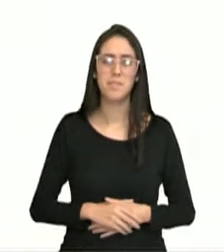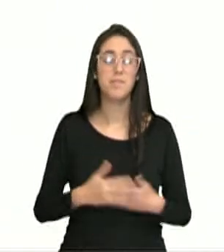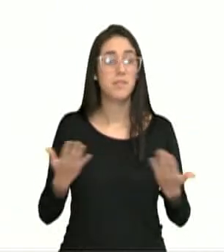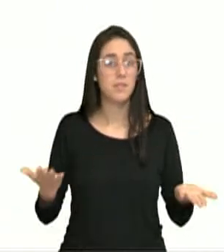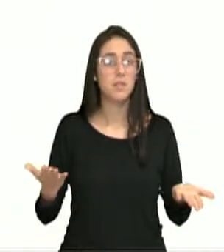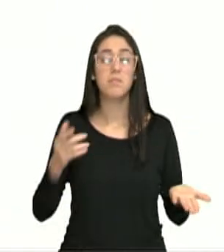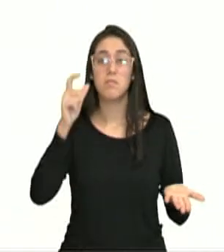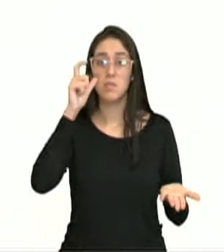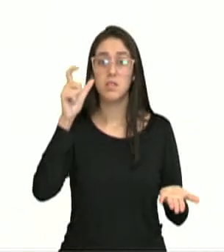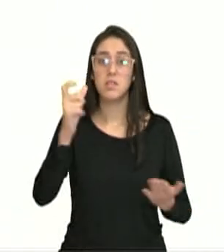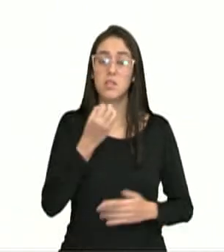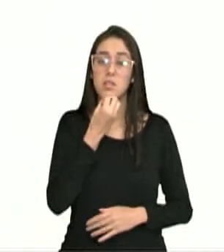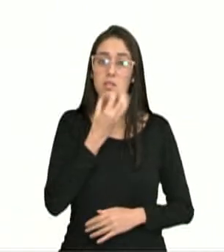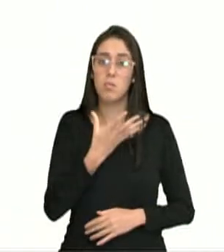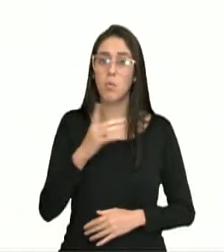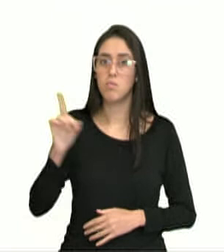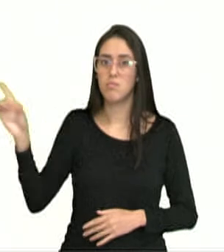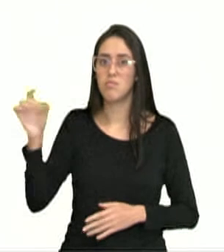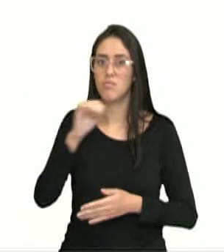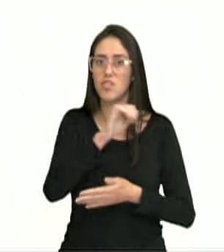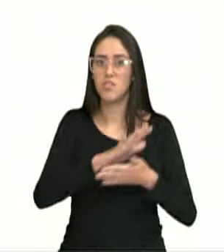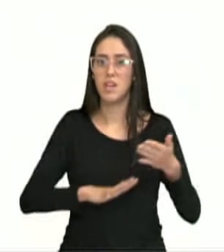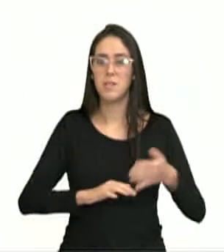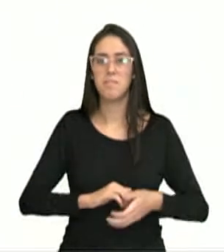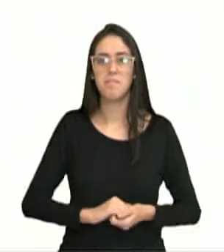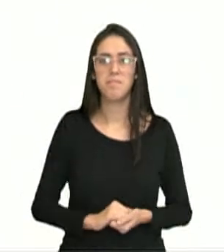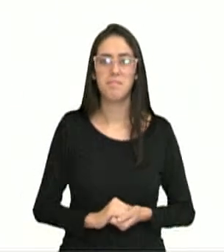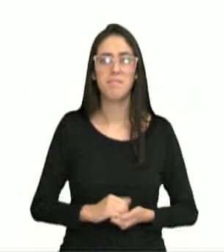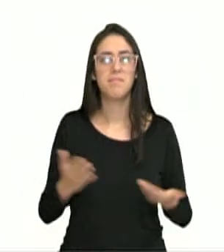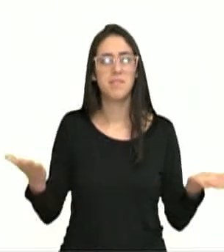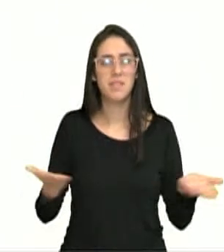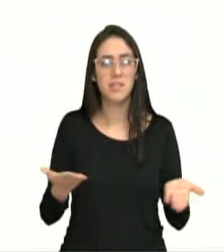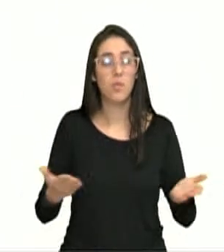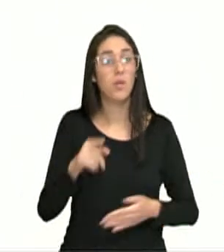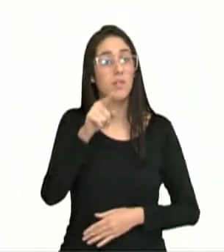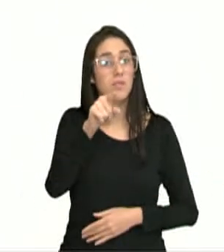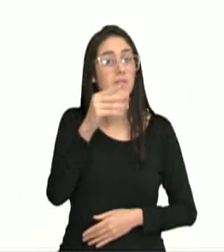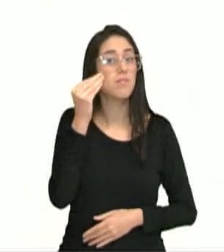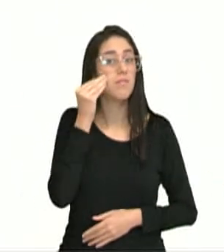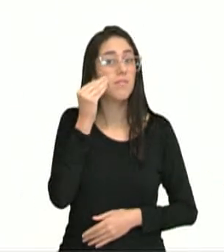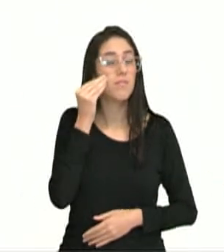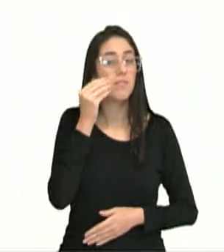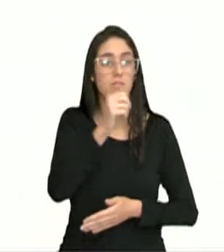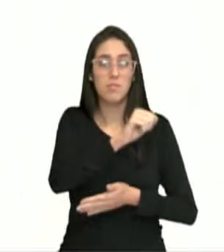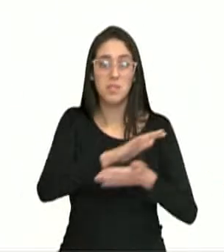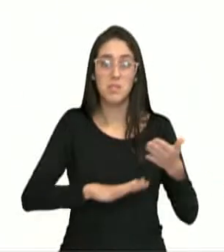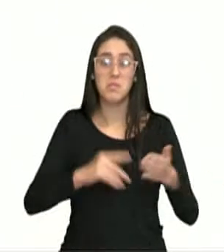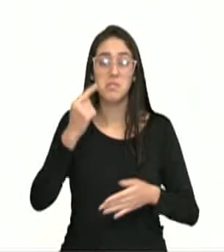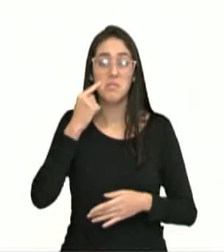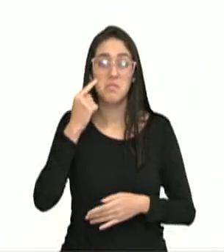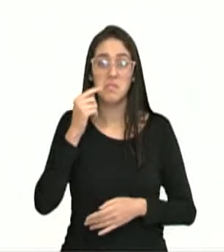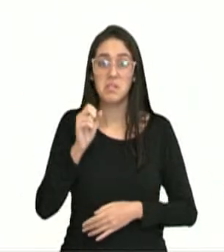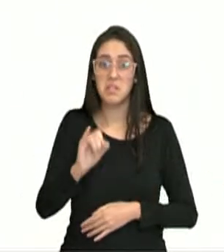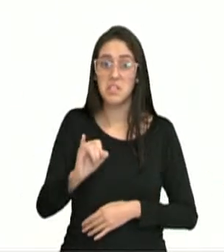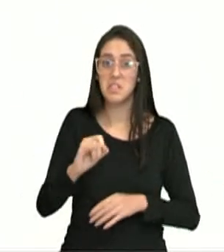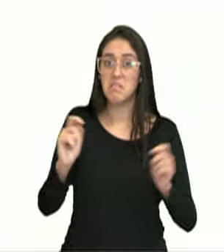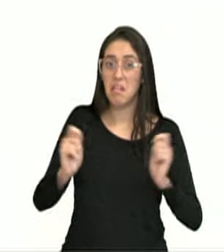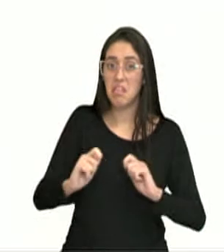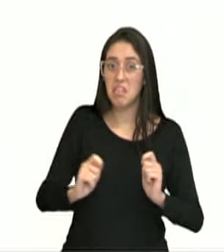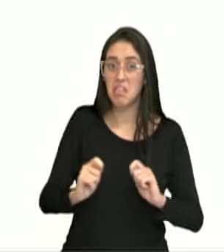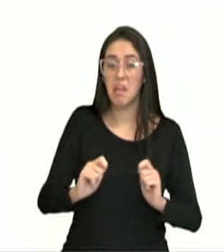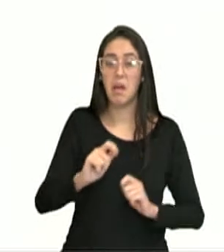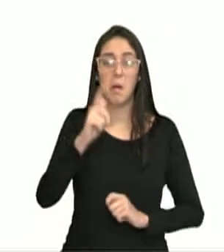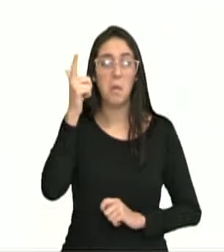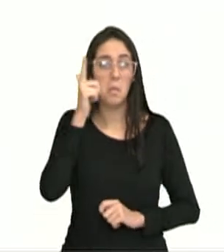muito interessante esse exercício. Então, agora vai ser com vocês aí para ver se realmente você